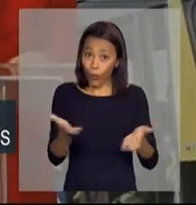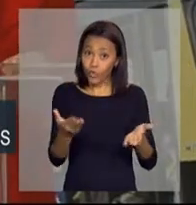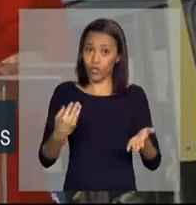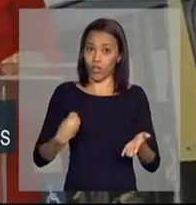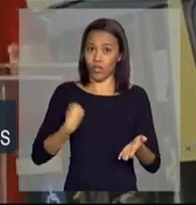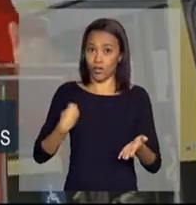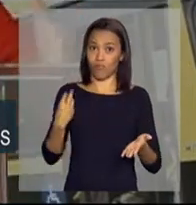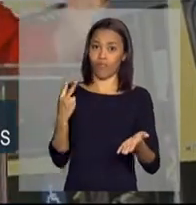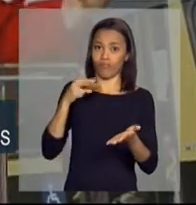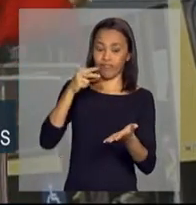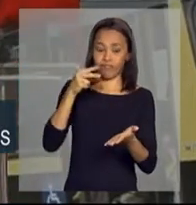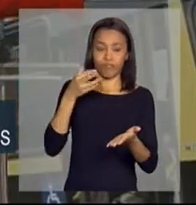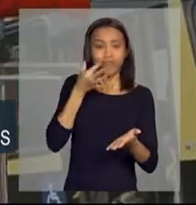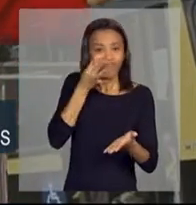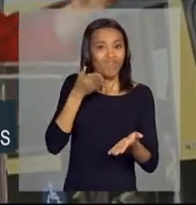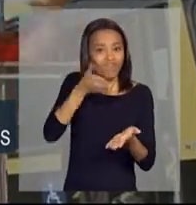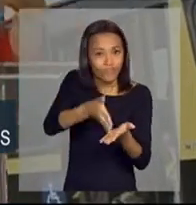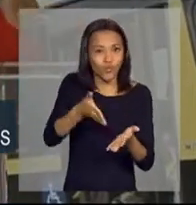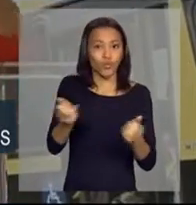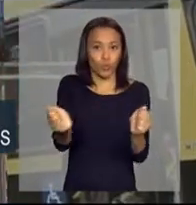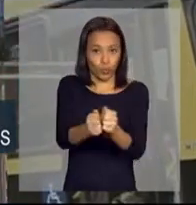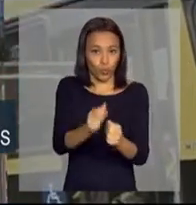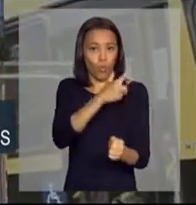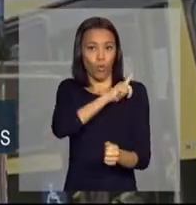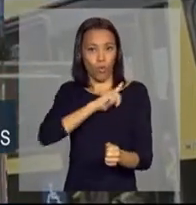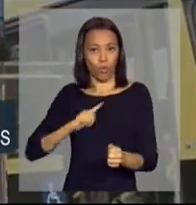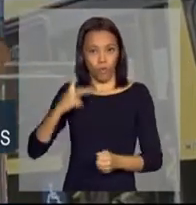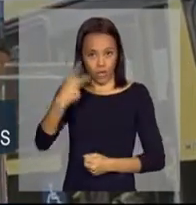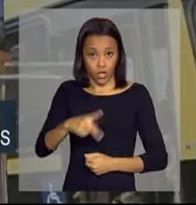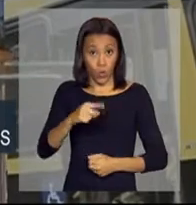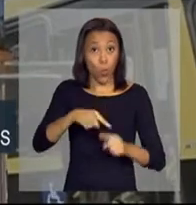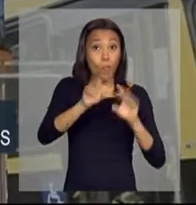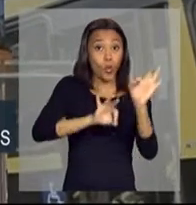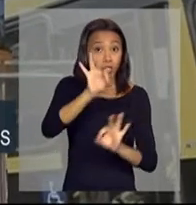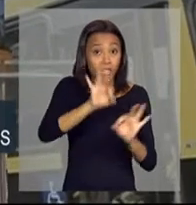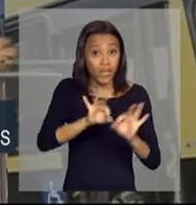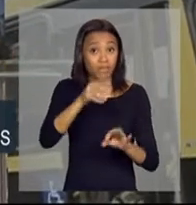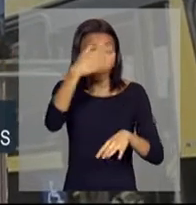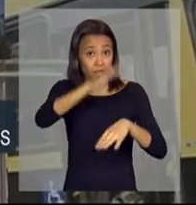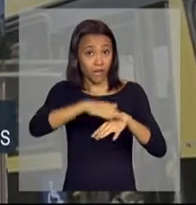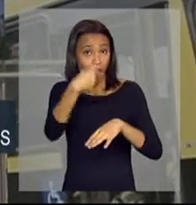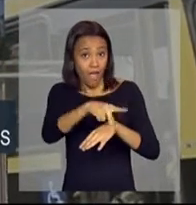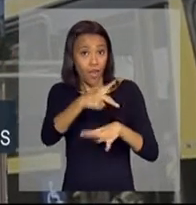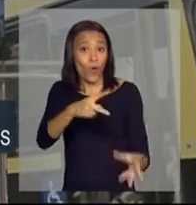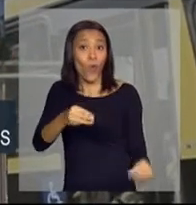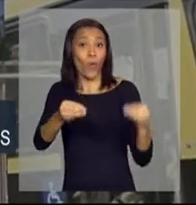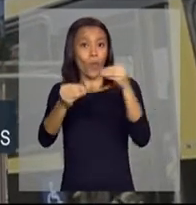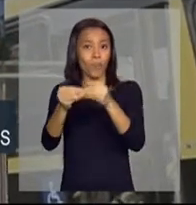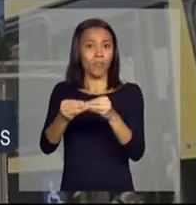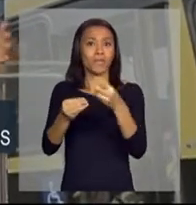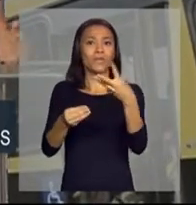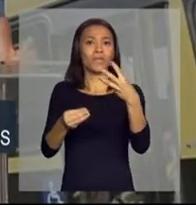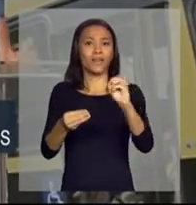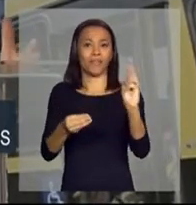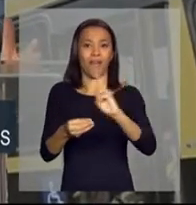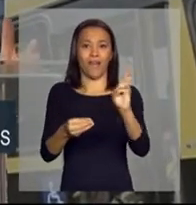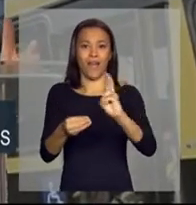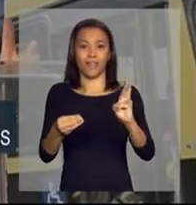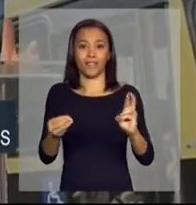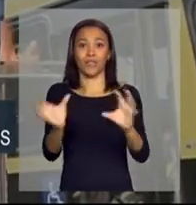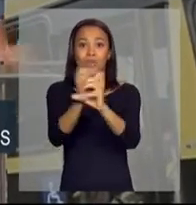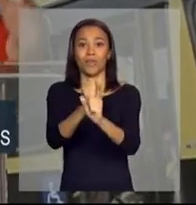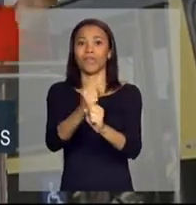governador de um projeto em que ele complementa o que nós fizemos com mais R$ 30,00, chegando a R$